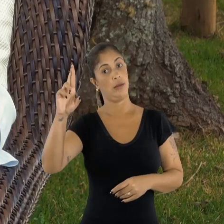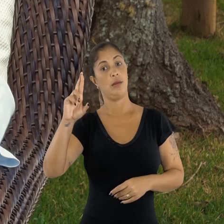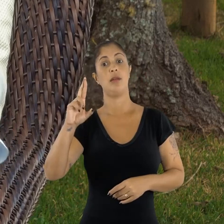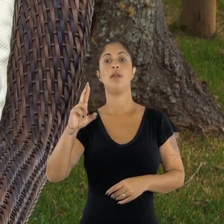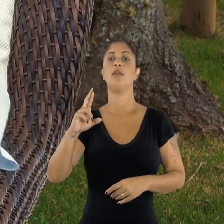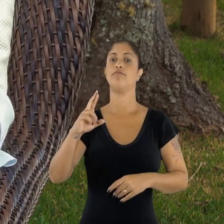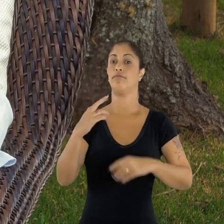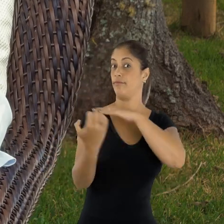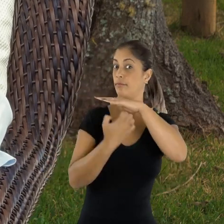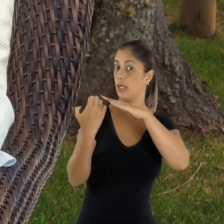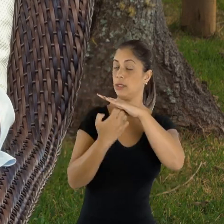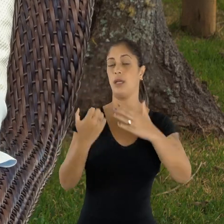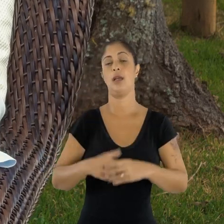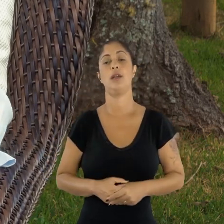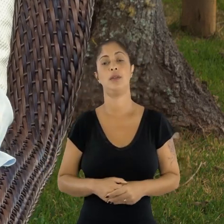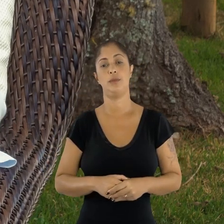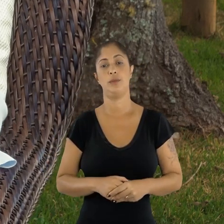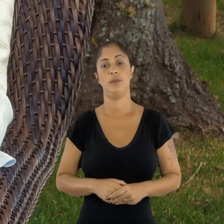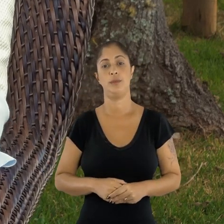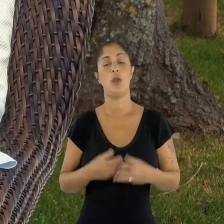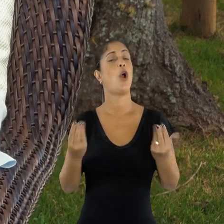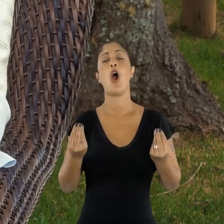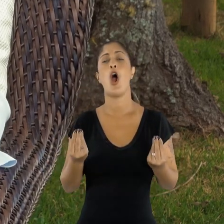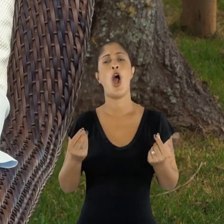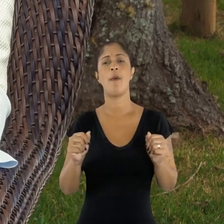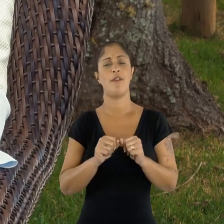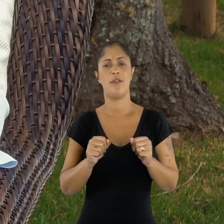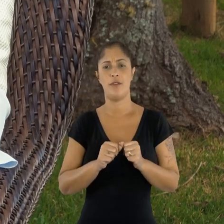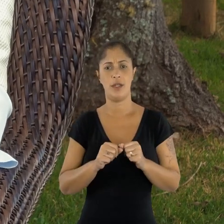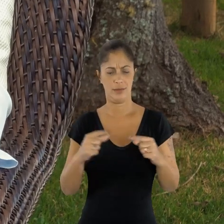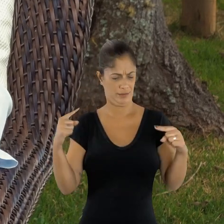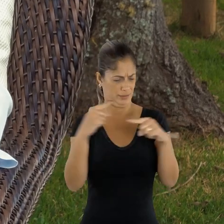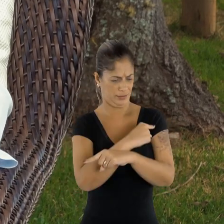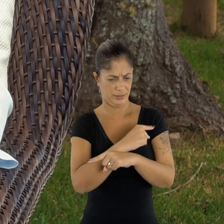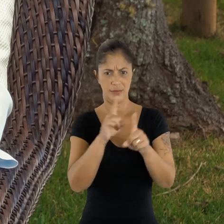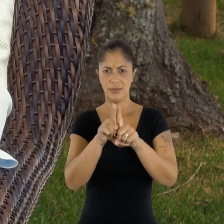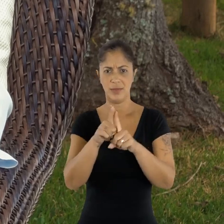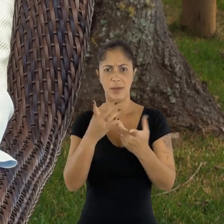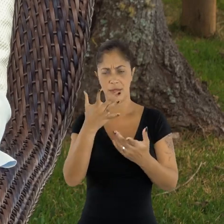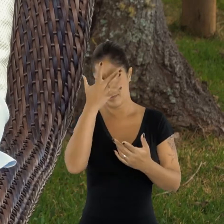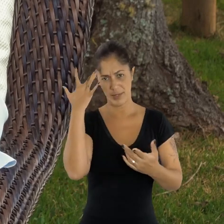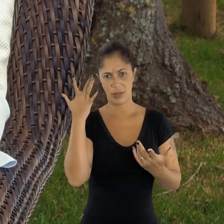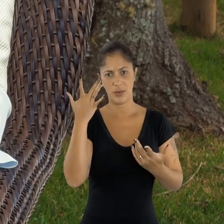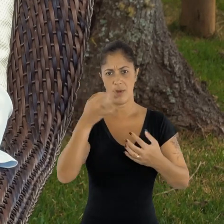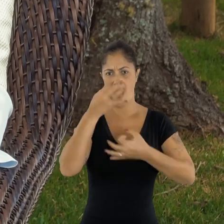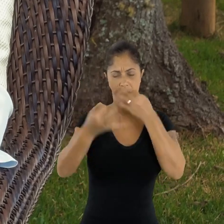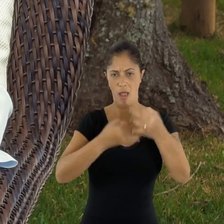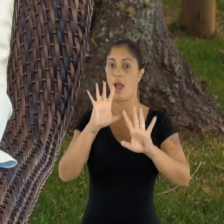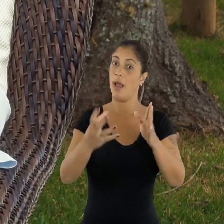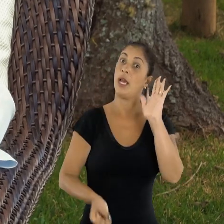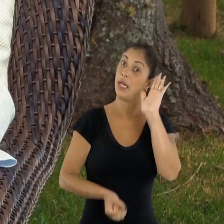o patrão e cabia o empregado. E aí como é que faz para juntar as contradições, como lidar com